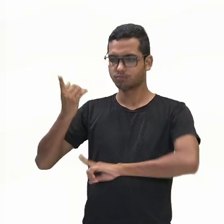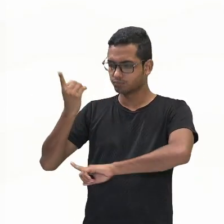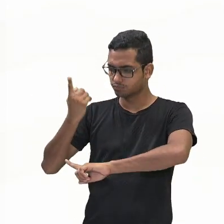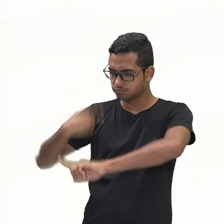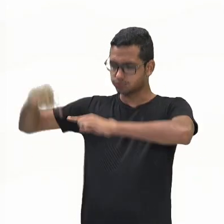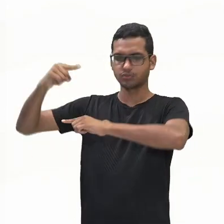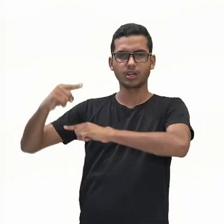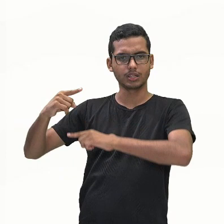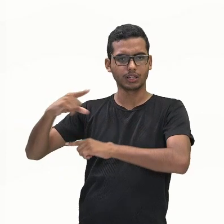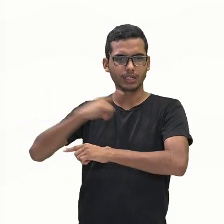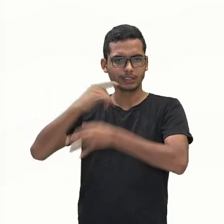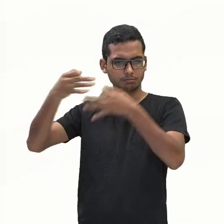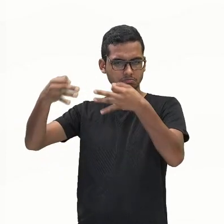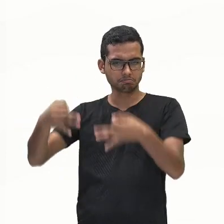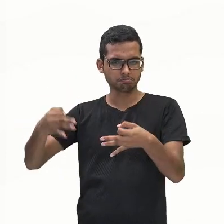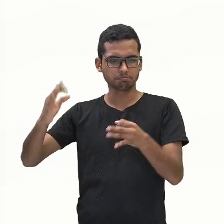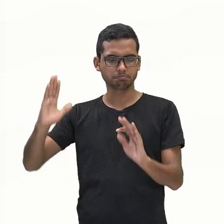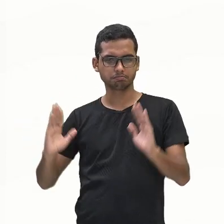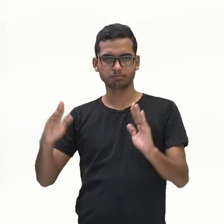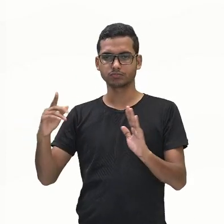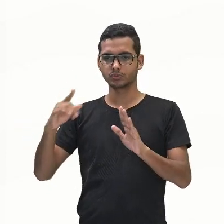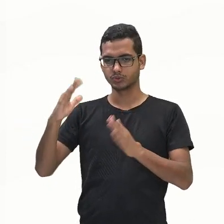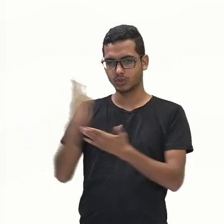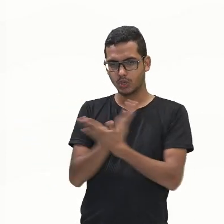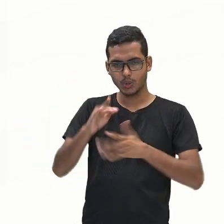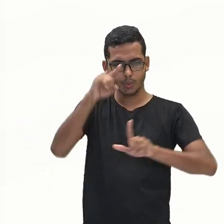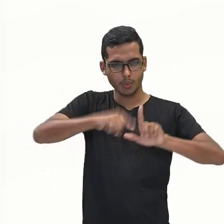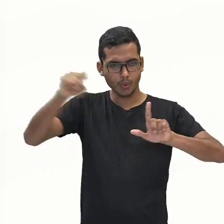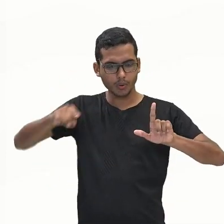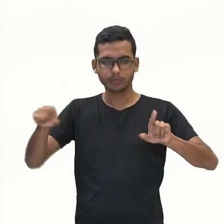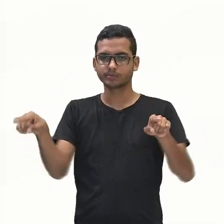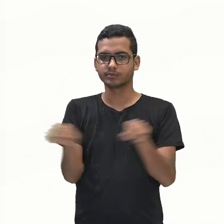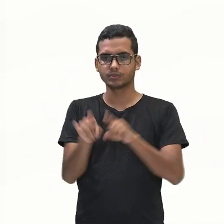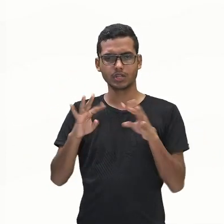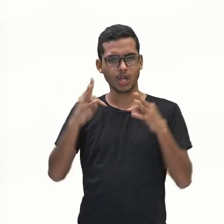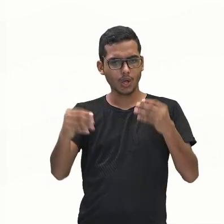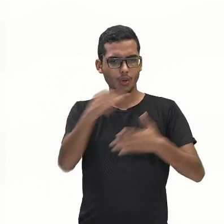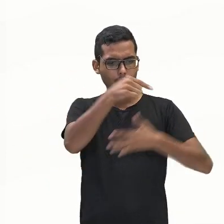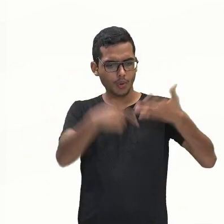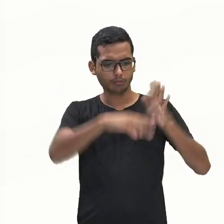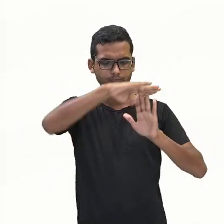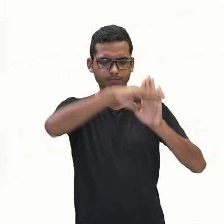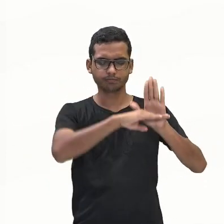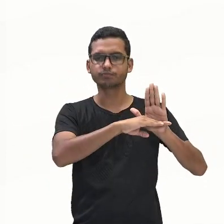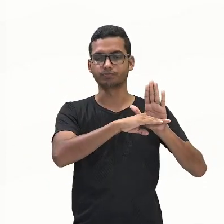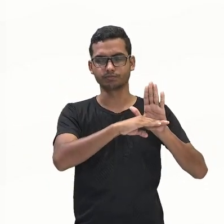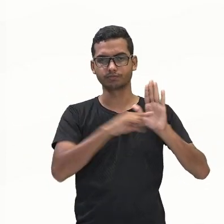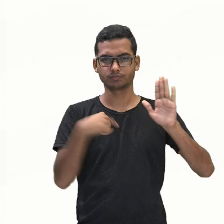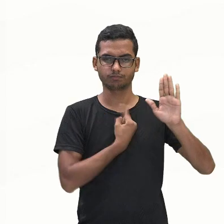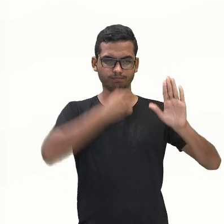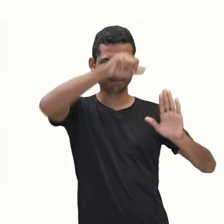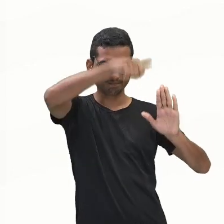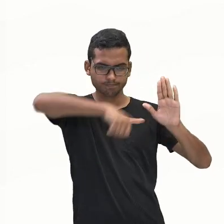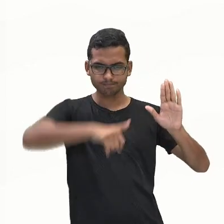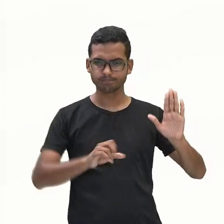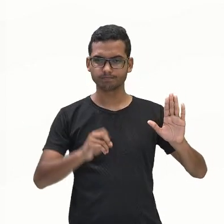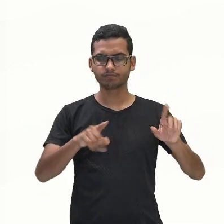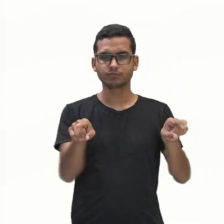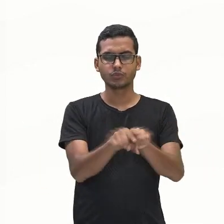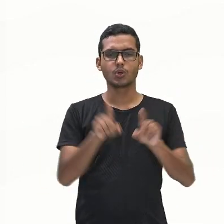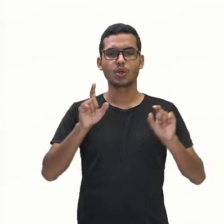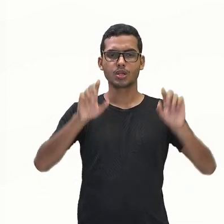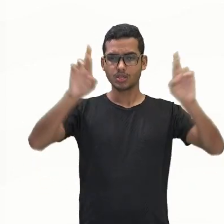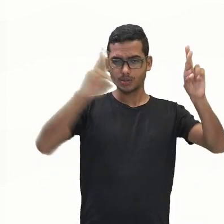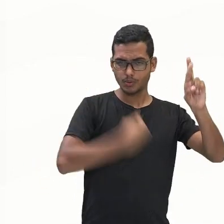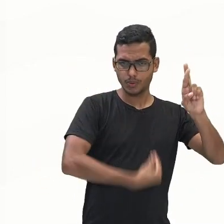gente também vai verificar em alguns gráficos, em todos os critérios analisados, né, os que a gente acabou de observar. Expectativa de